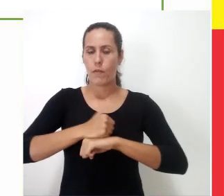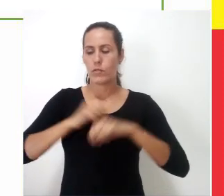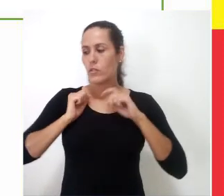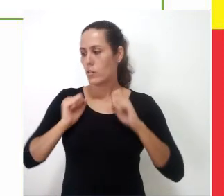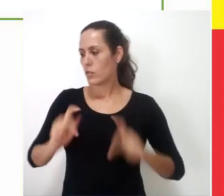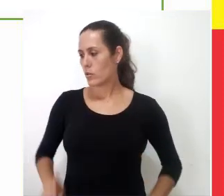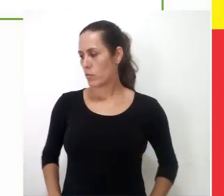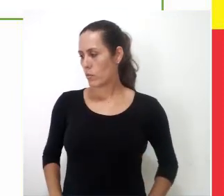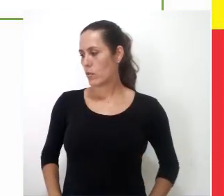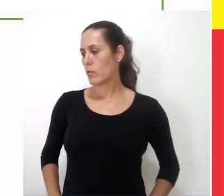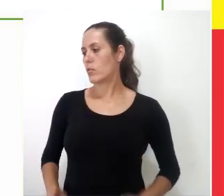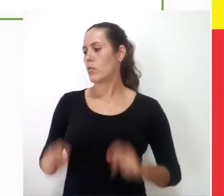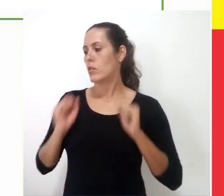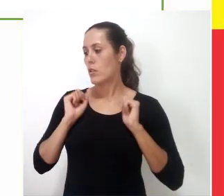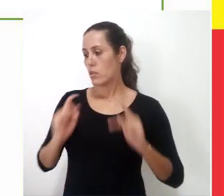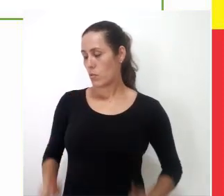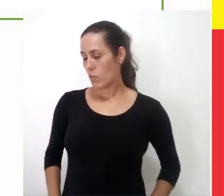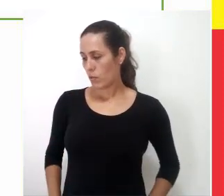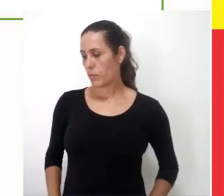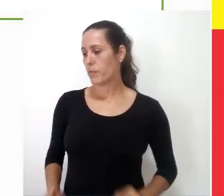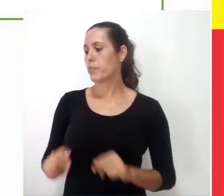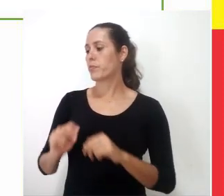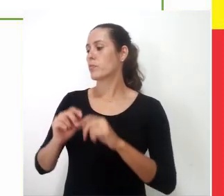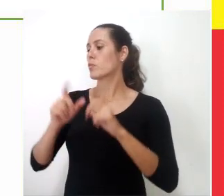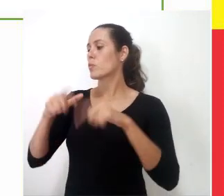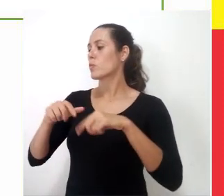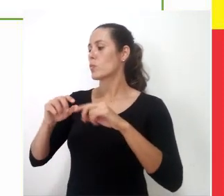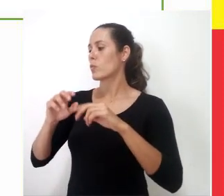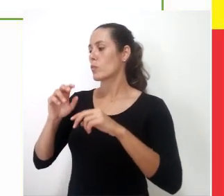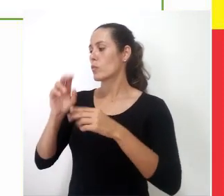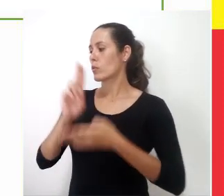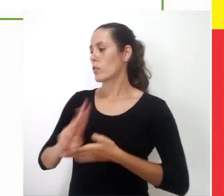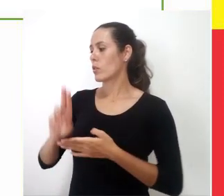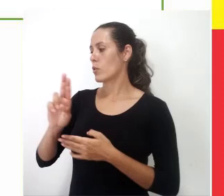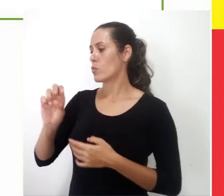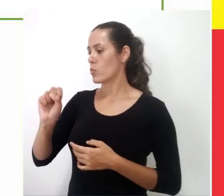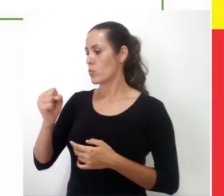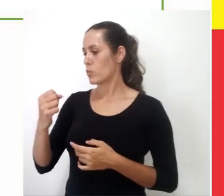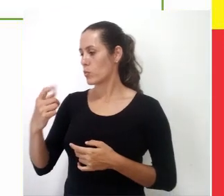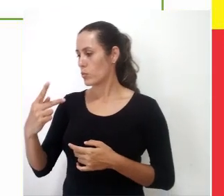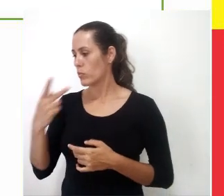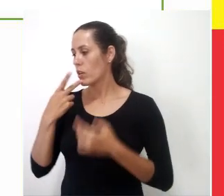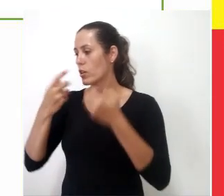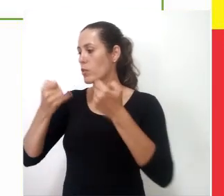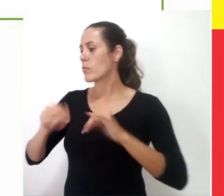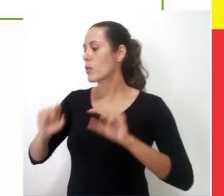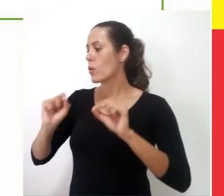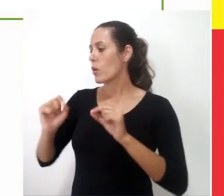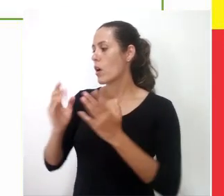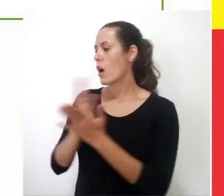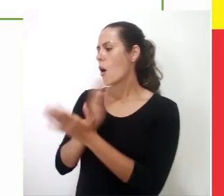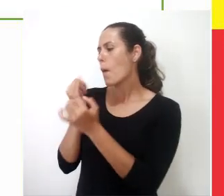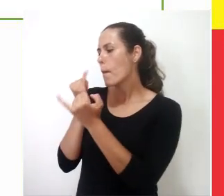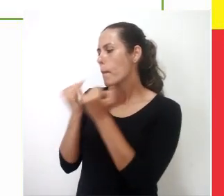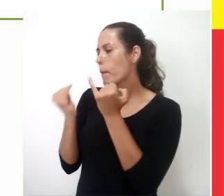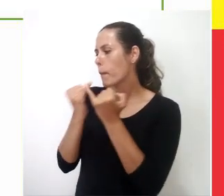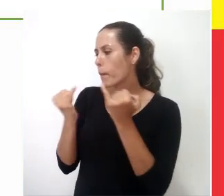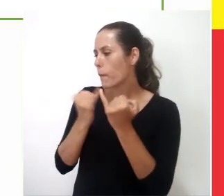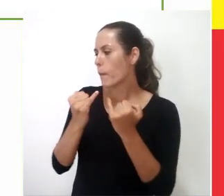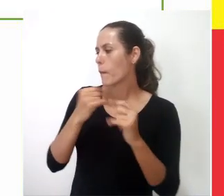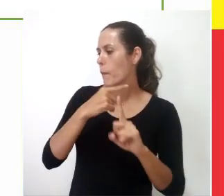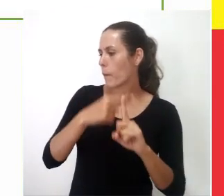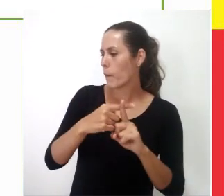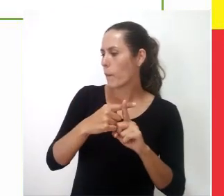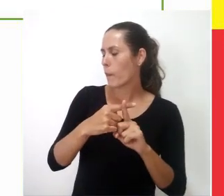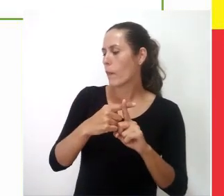de Antropologia da USP, ilustrações que associam traços positivos apenas a determinados